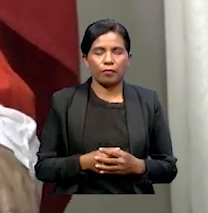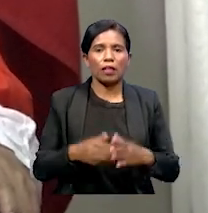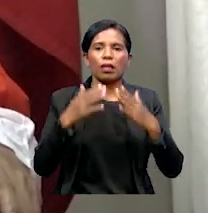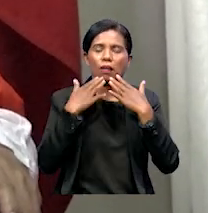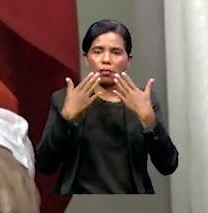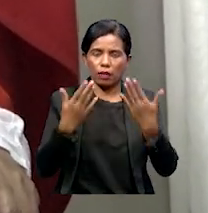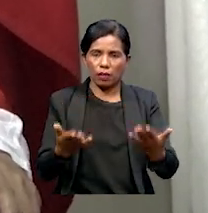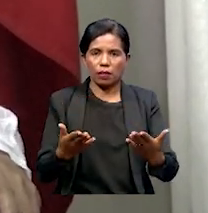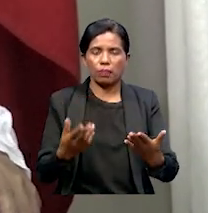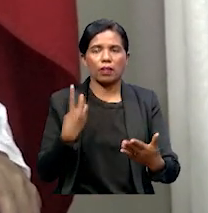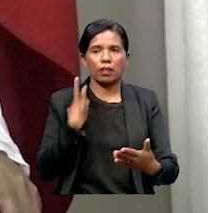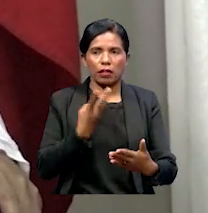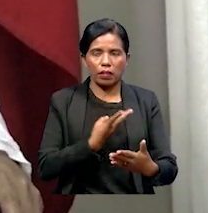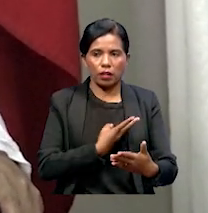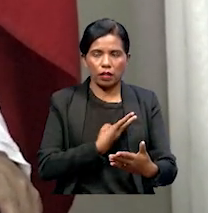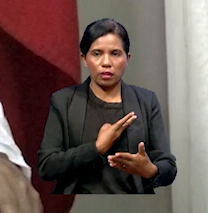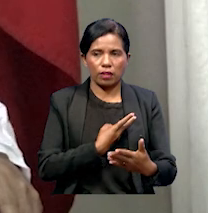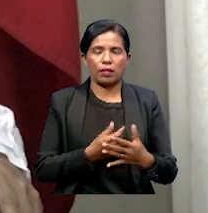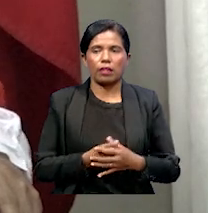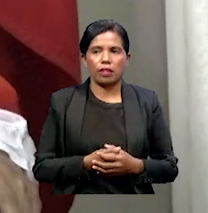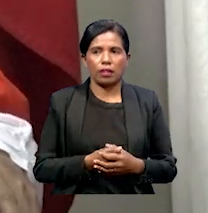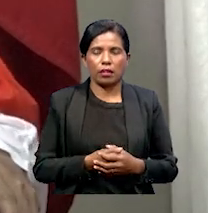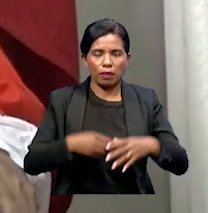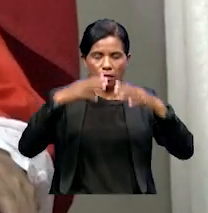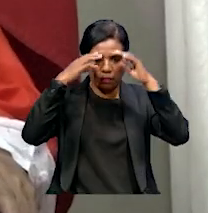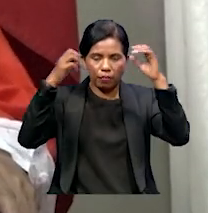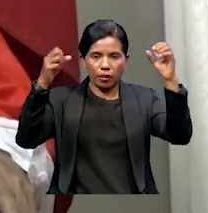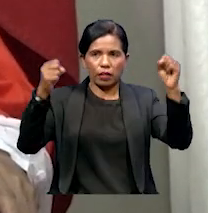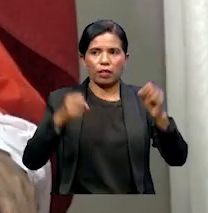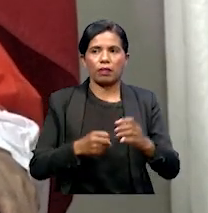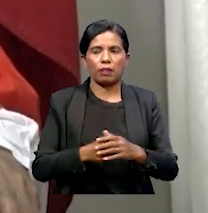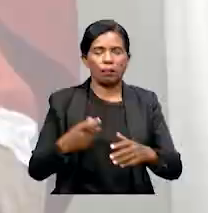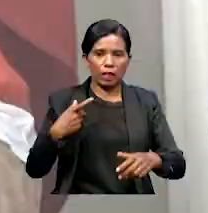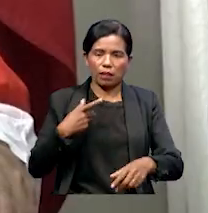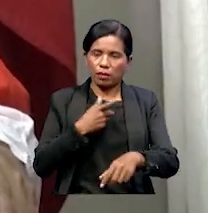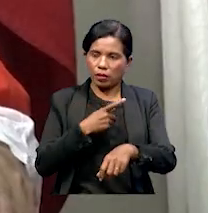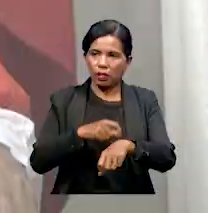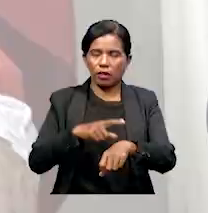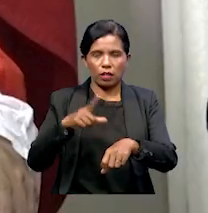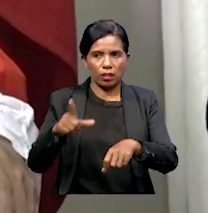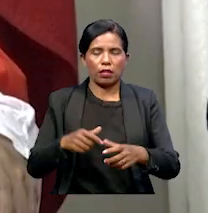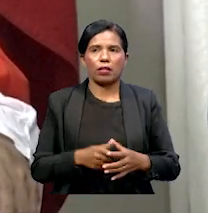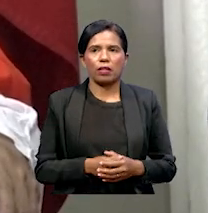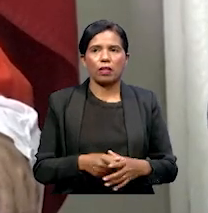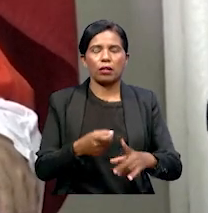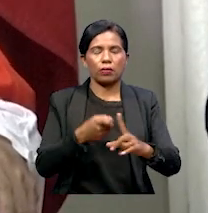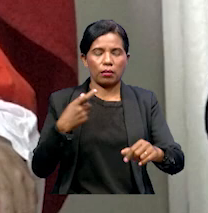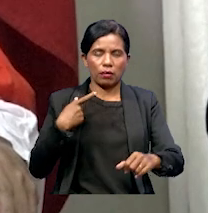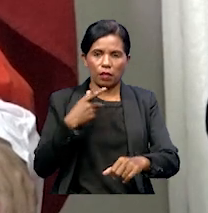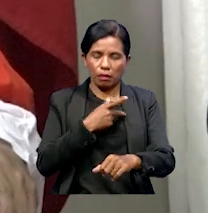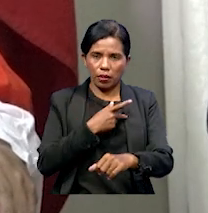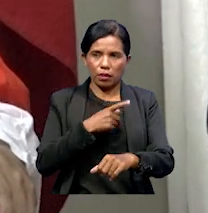Agradeço também, Sua Excelência, presidente do Parlamento Nacional, também, o Parlamento